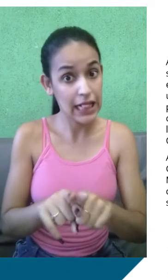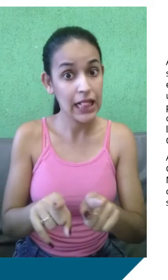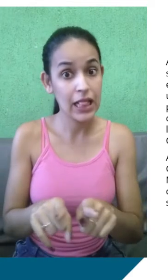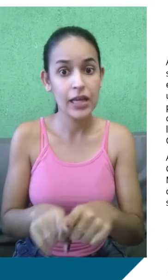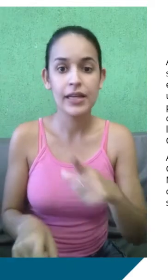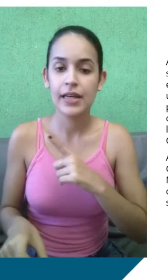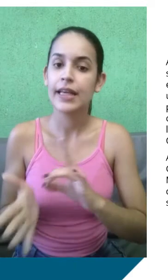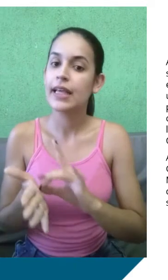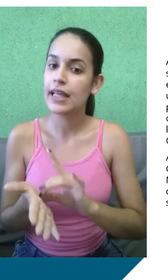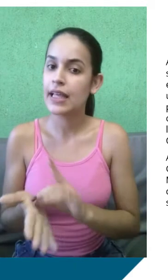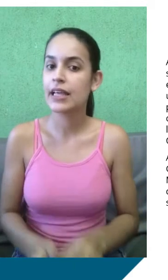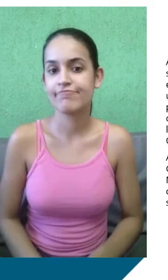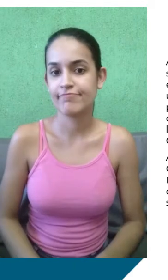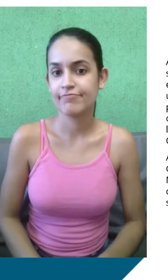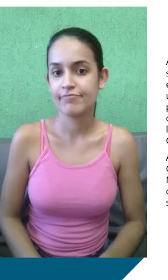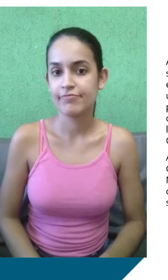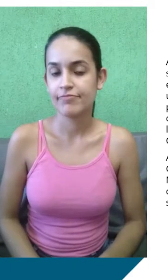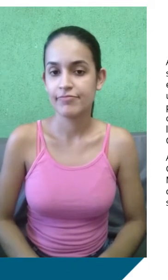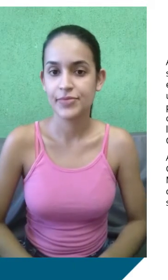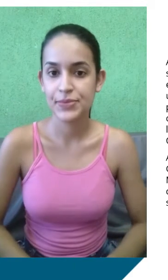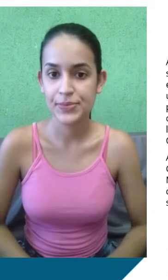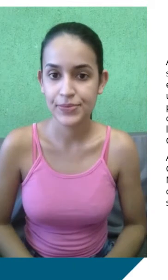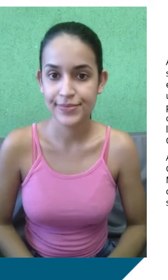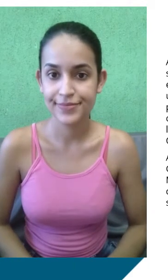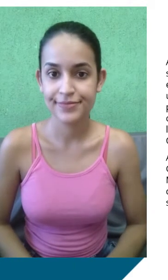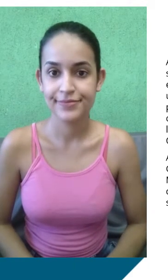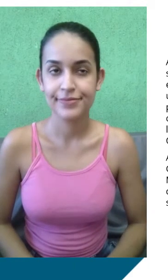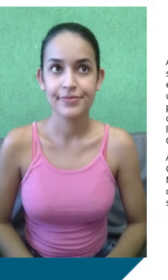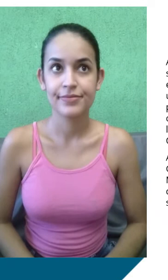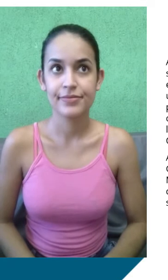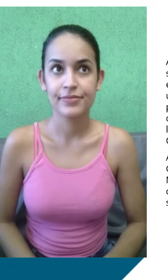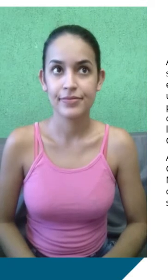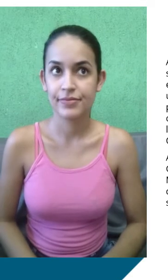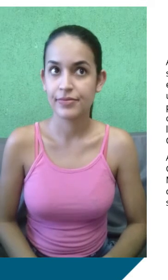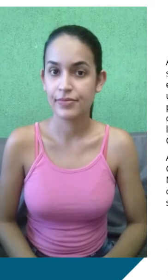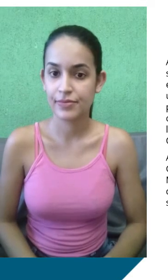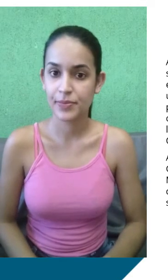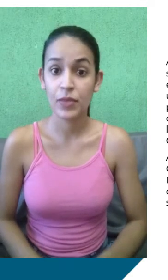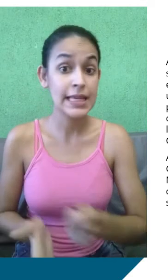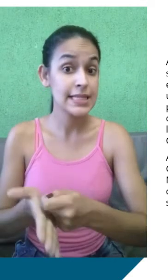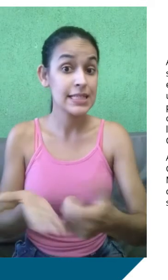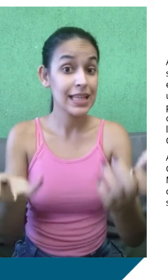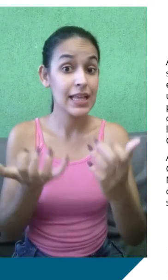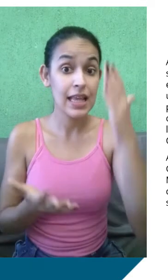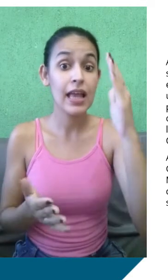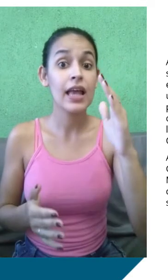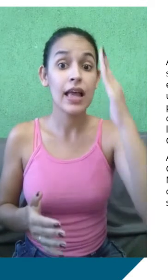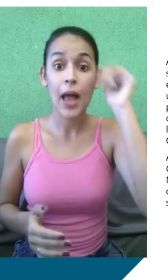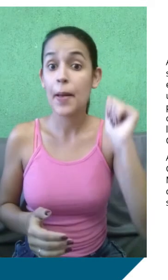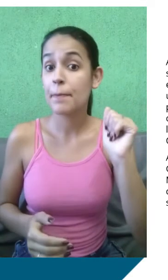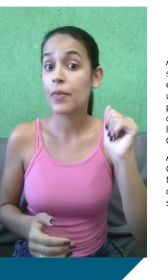e divertido, duro confronto, crueldade. O enunciado da questão delimita gênero textual